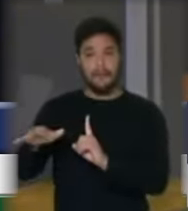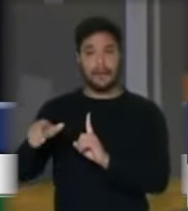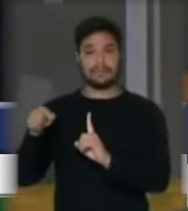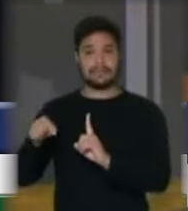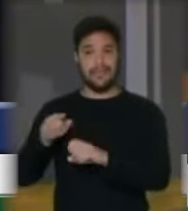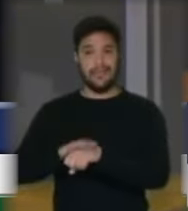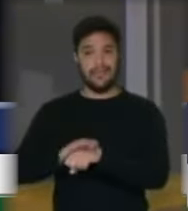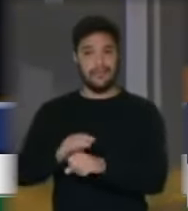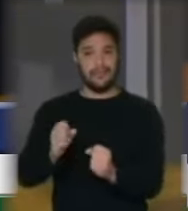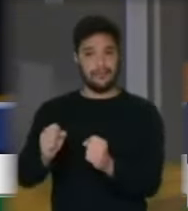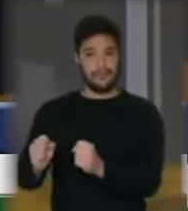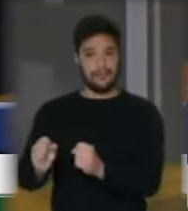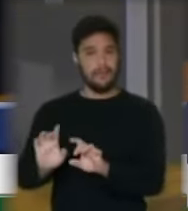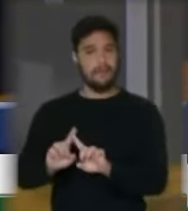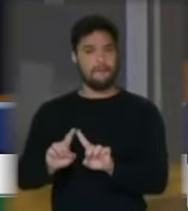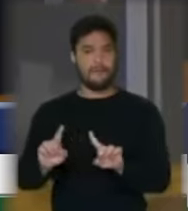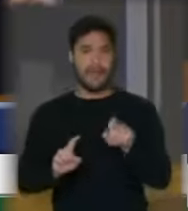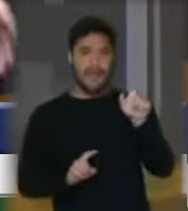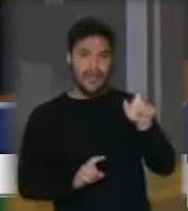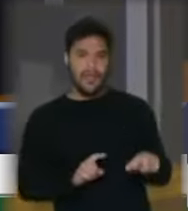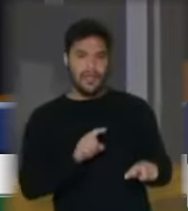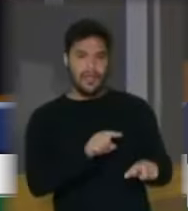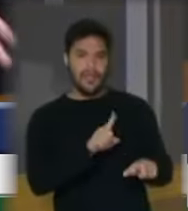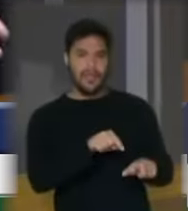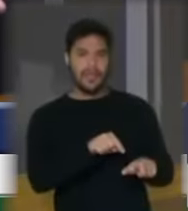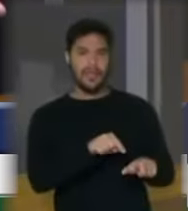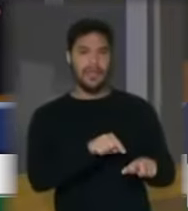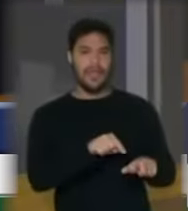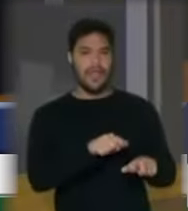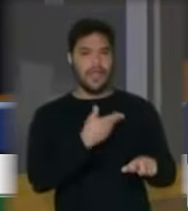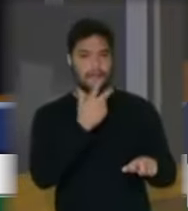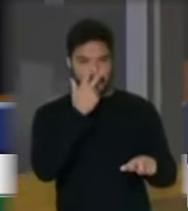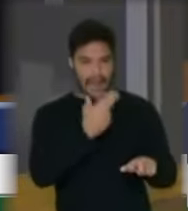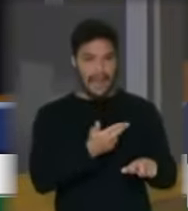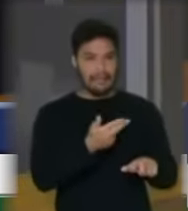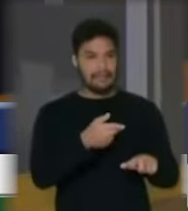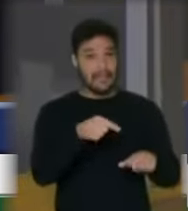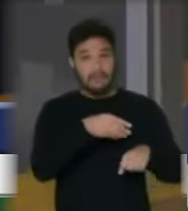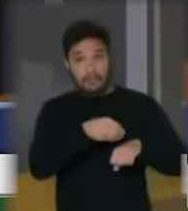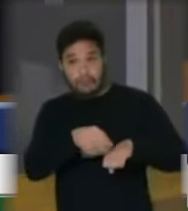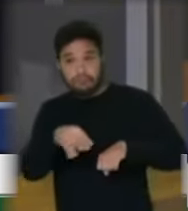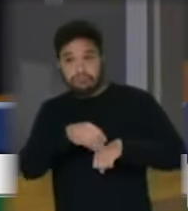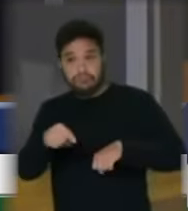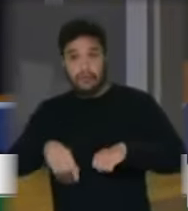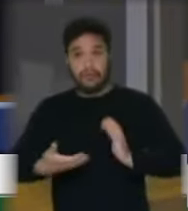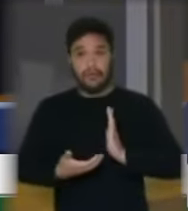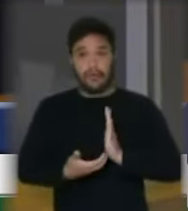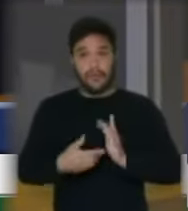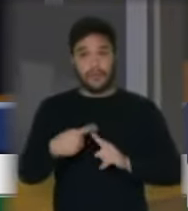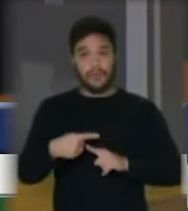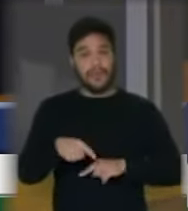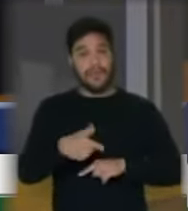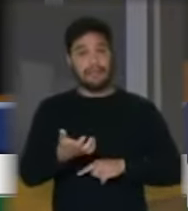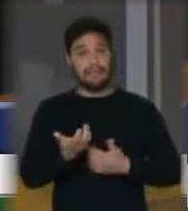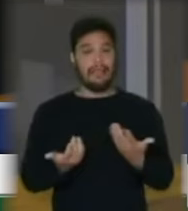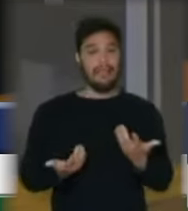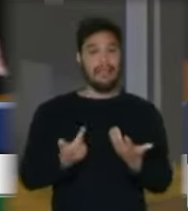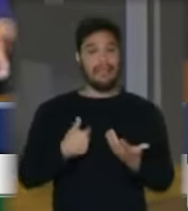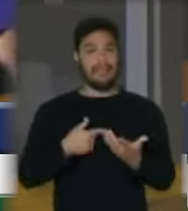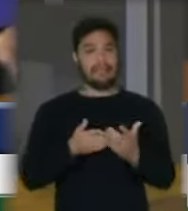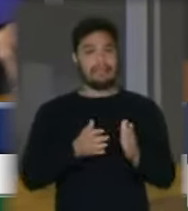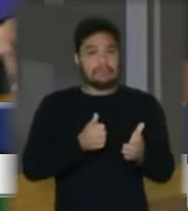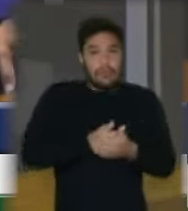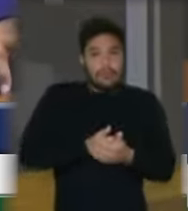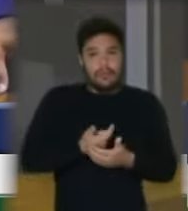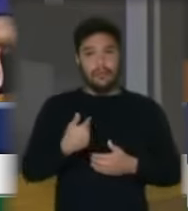óbvio, como garoto de recado do Lula, que busca esse culpado para o frangalho econômico que ele vem desenhando